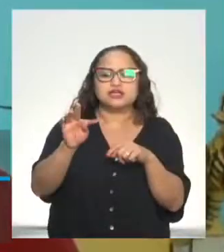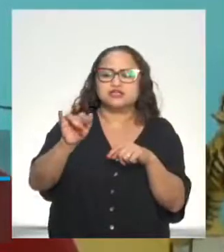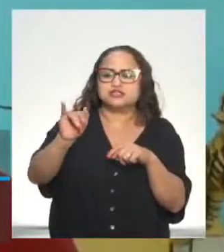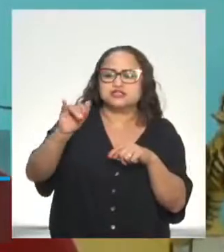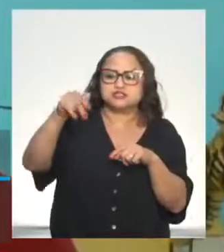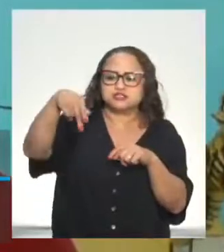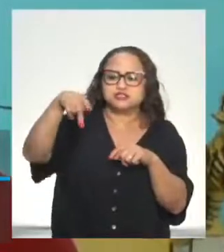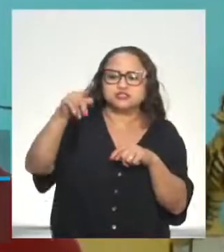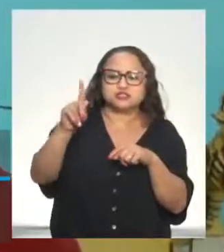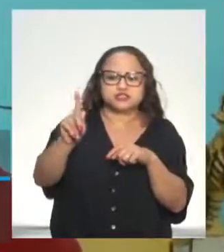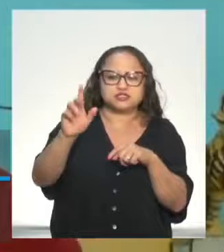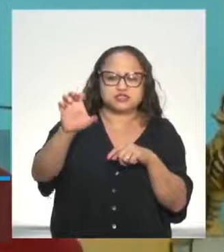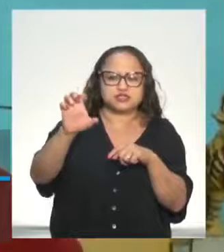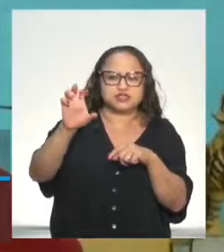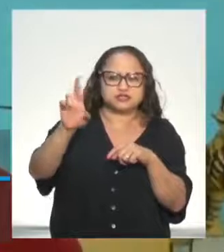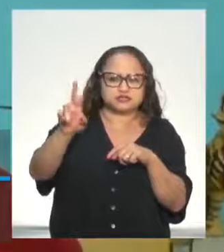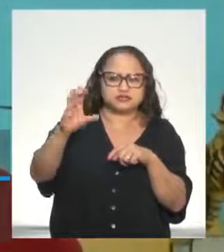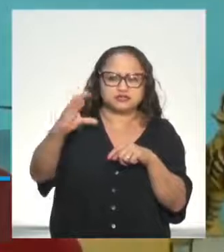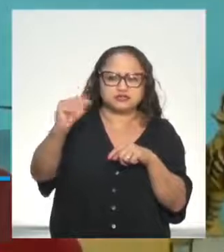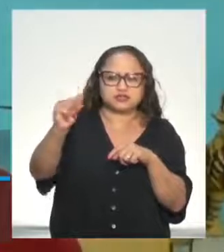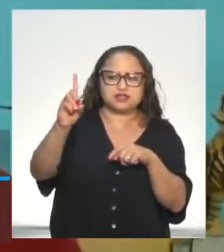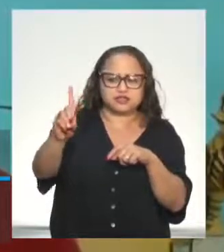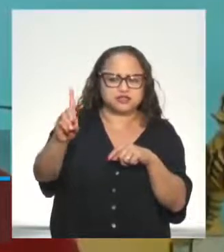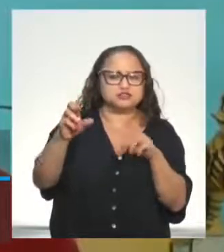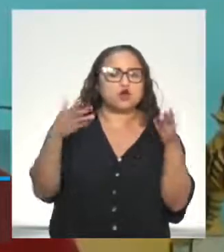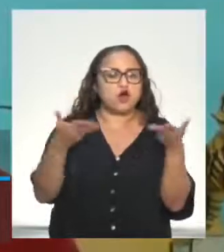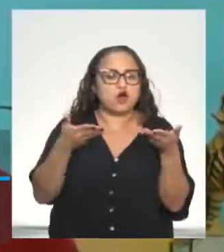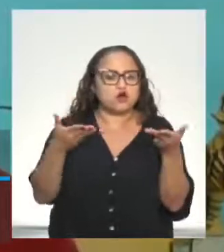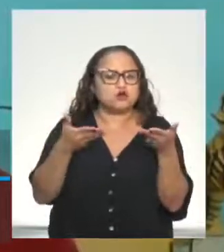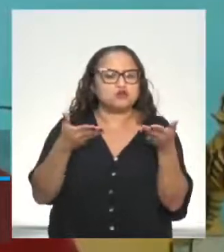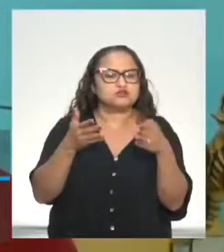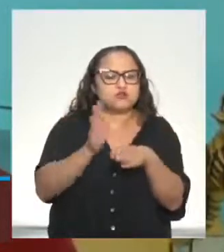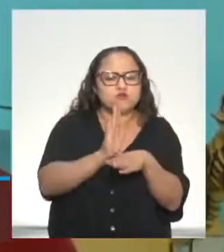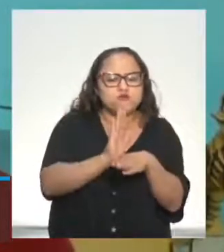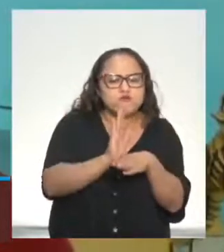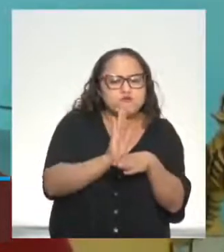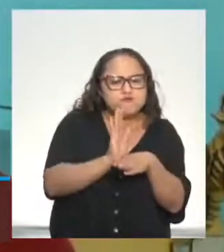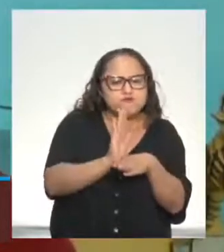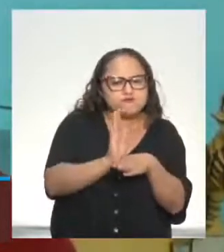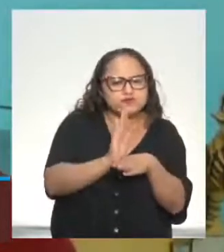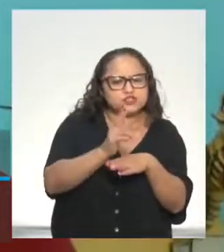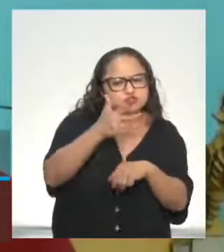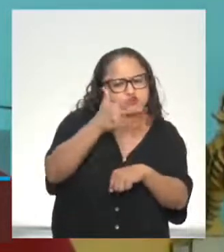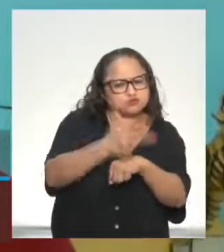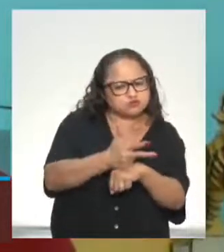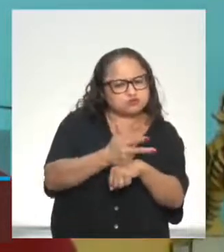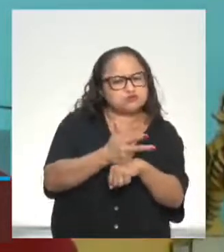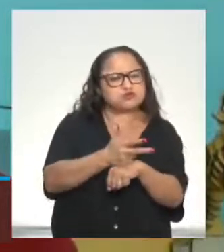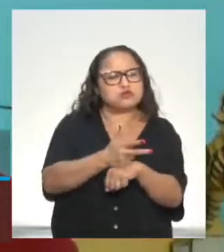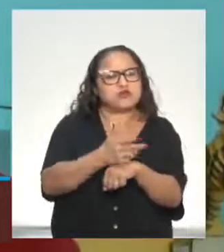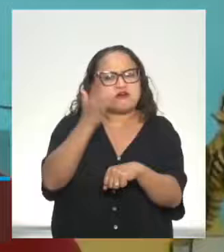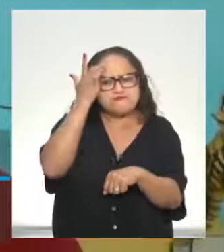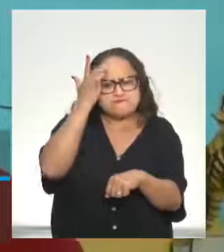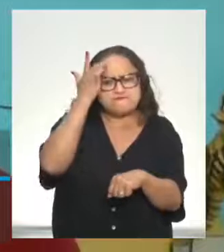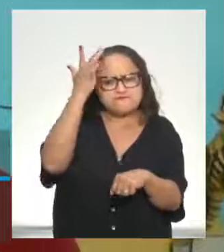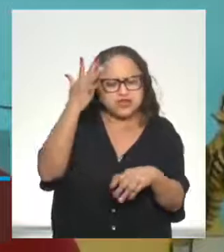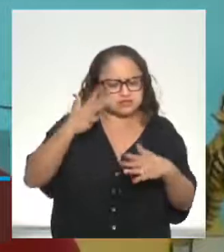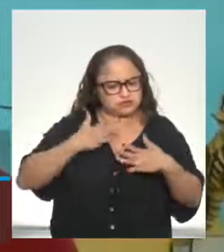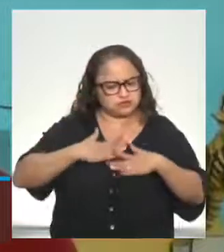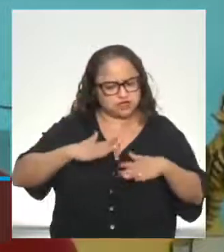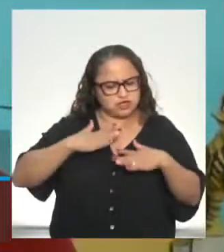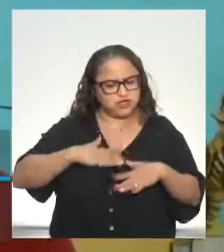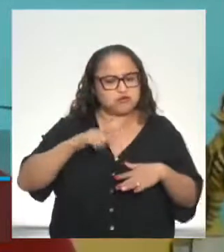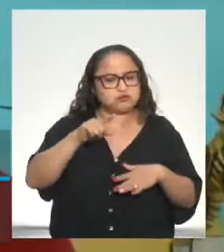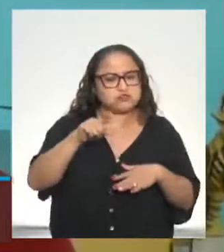gente preparou um tutorial muito tranquilo, um tutorial em que, desde o primeiro momento, se você acompanhar aí,